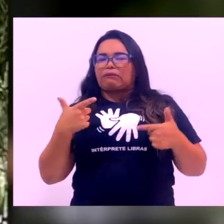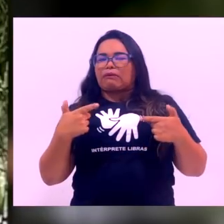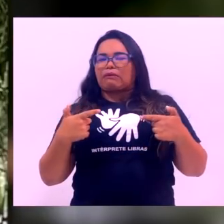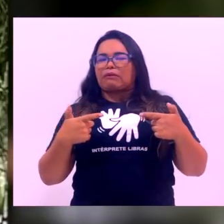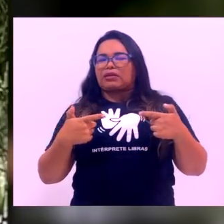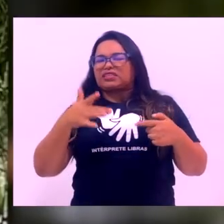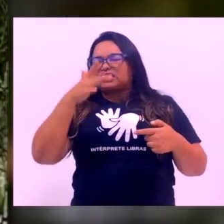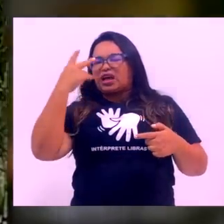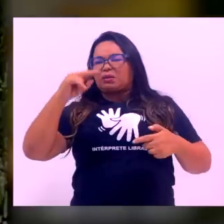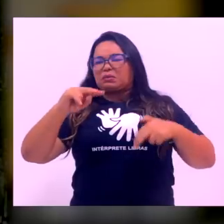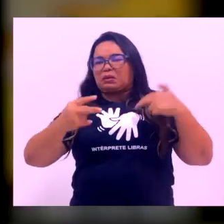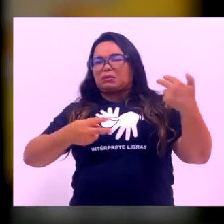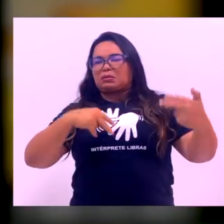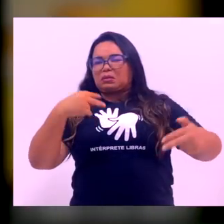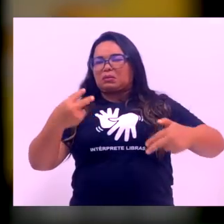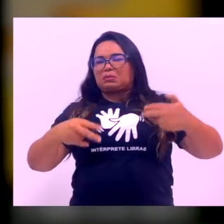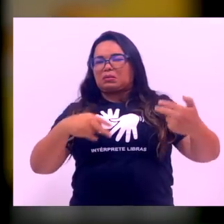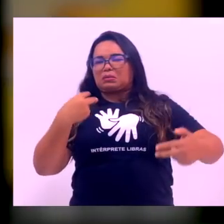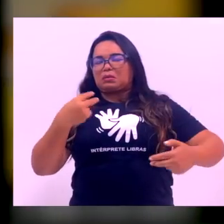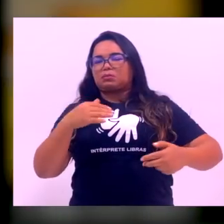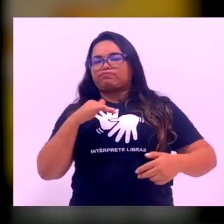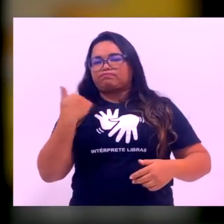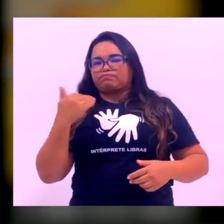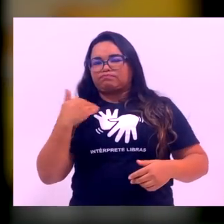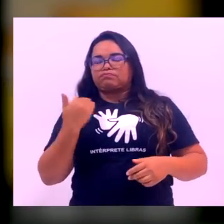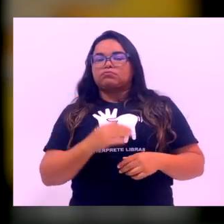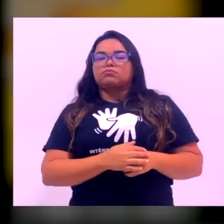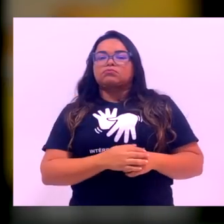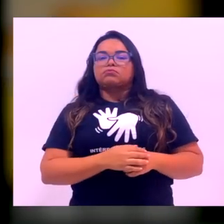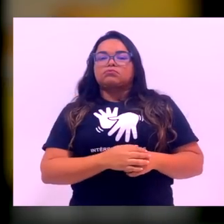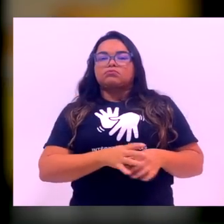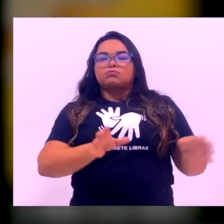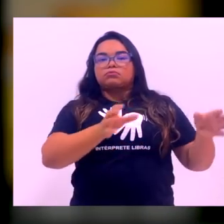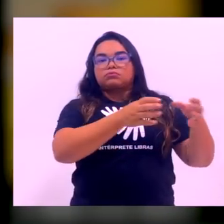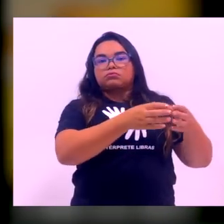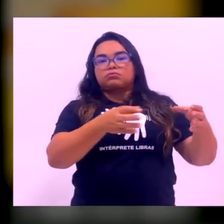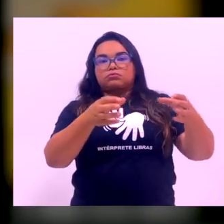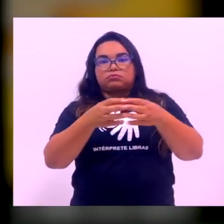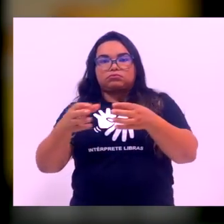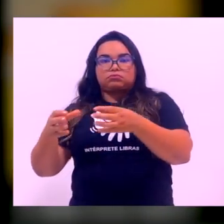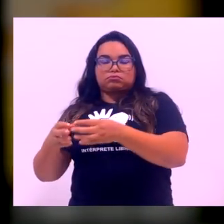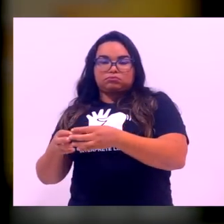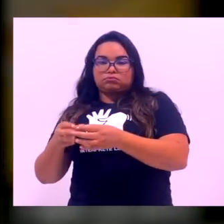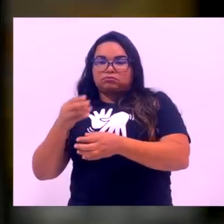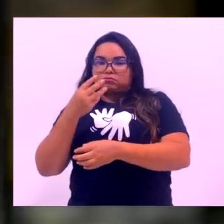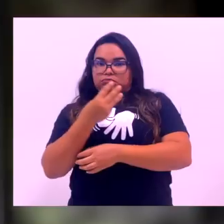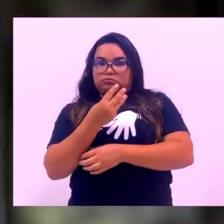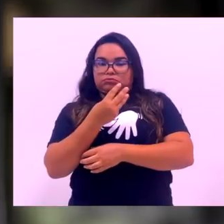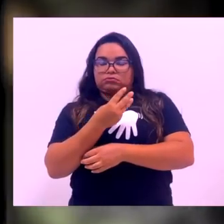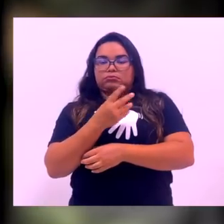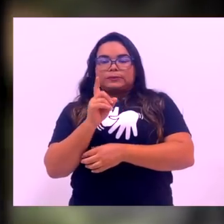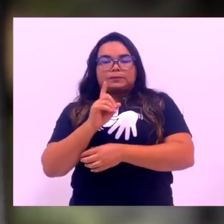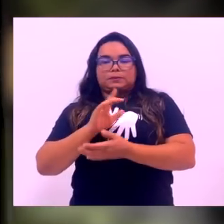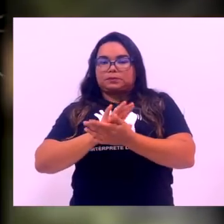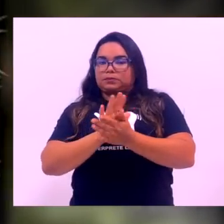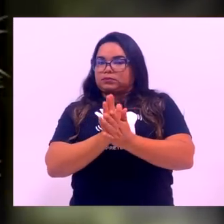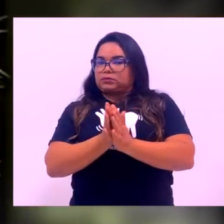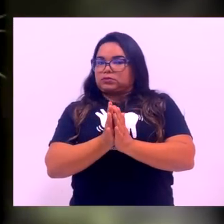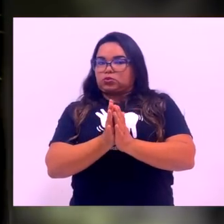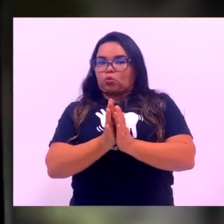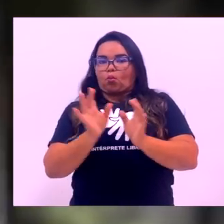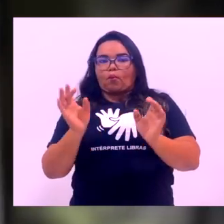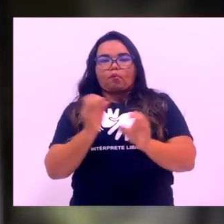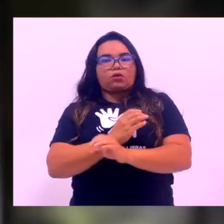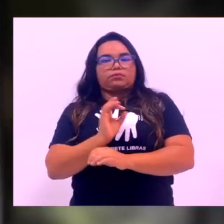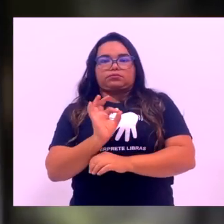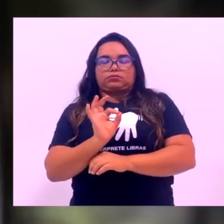terrível derramamento de sangue na Espanha. Mas os érulos e os vândalos e os ostrogodos foram totalmente destruídos.